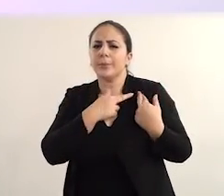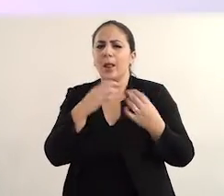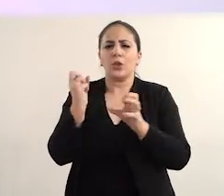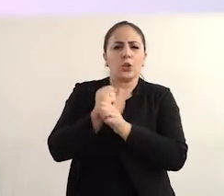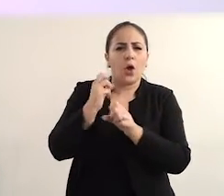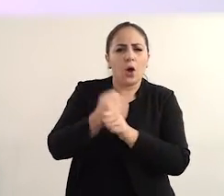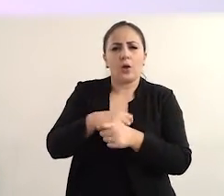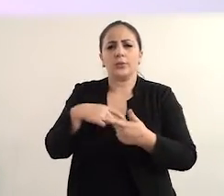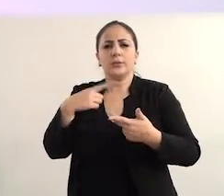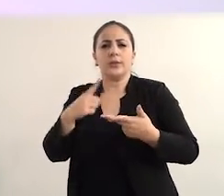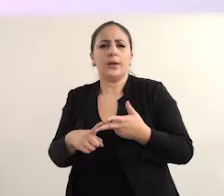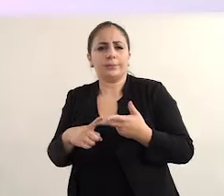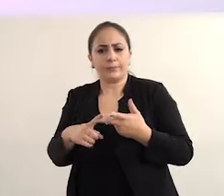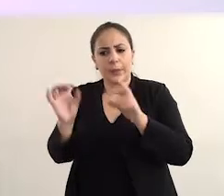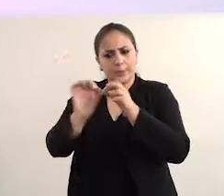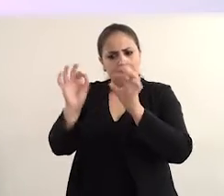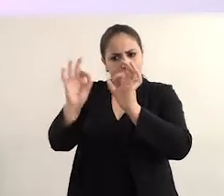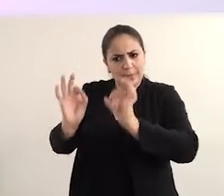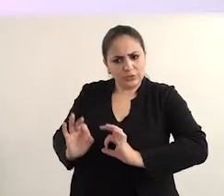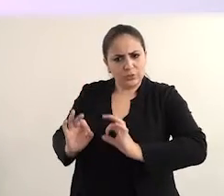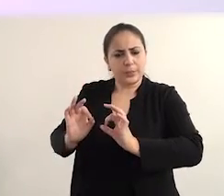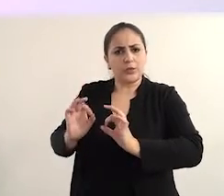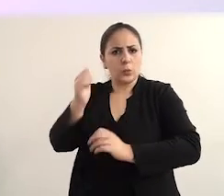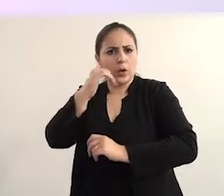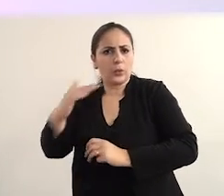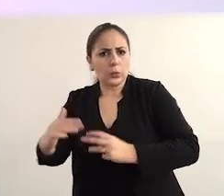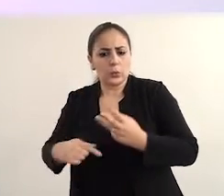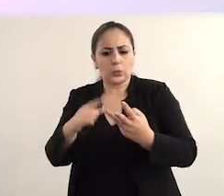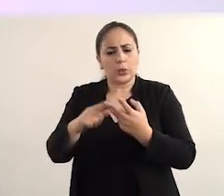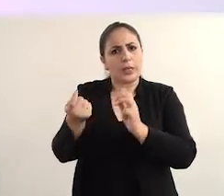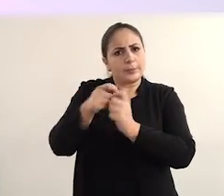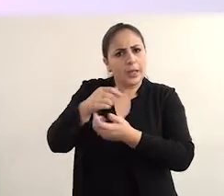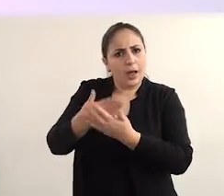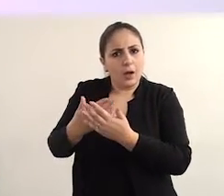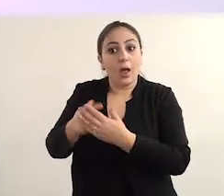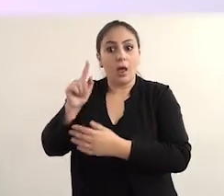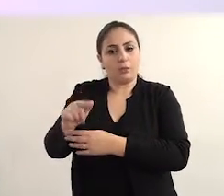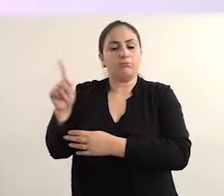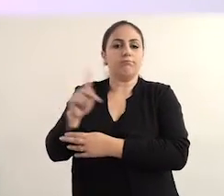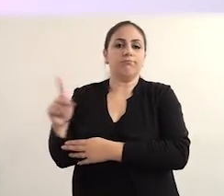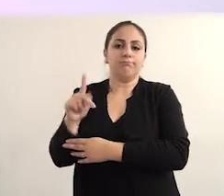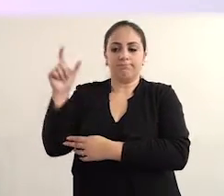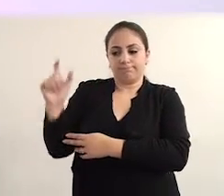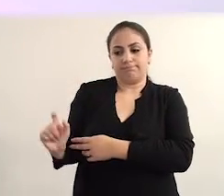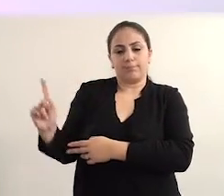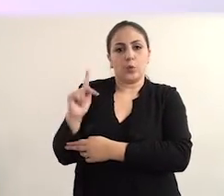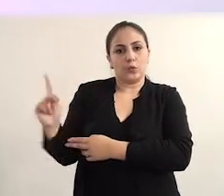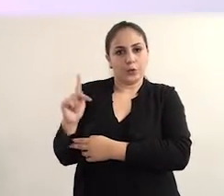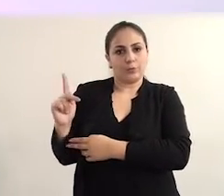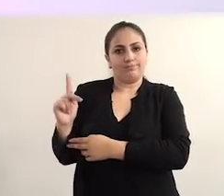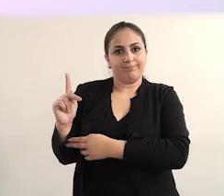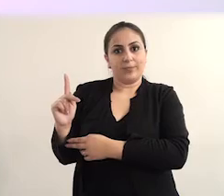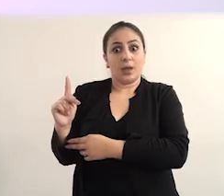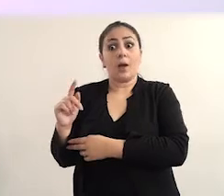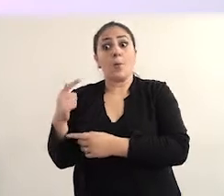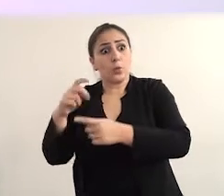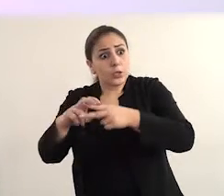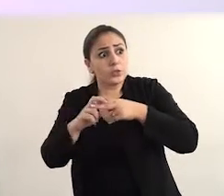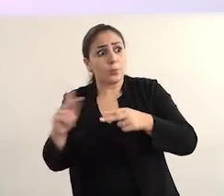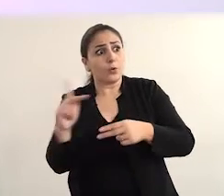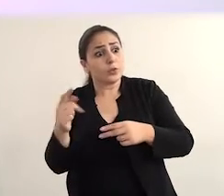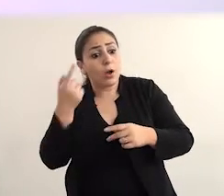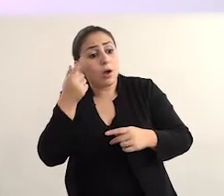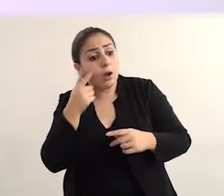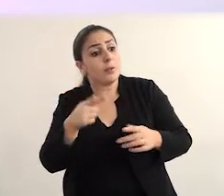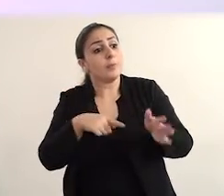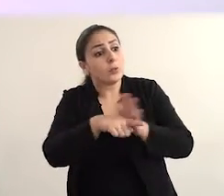o professor que vai fazer o planejamento para aquele aluno. Portanto, esse professor tem de estar perguntando, né? Tem de estar